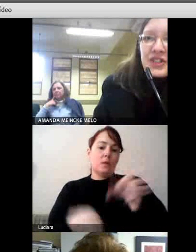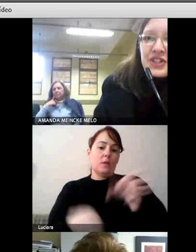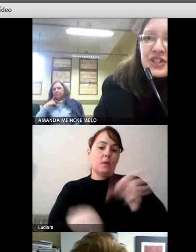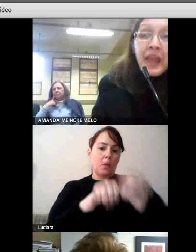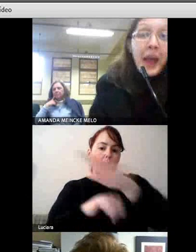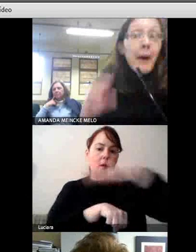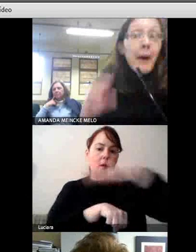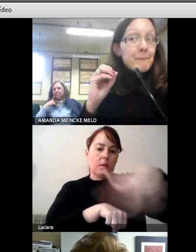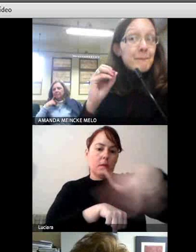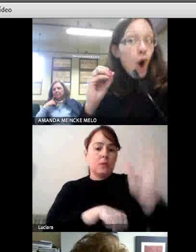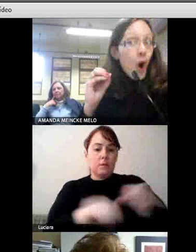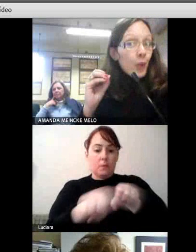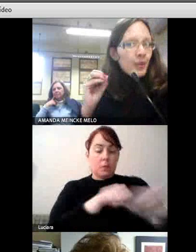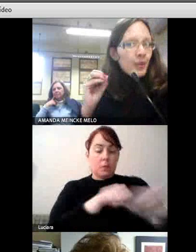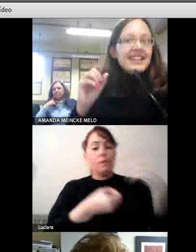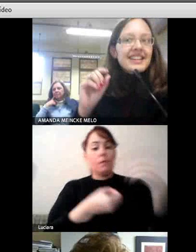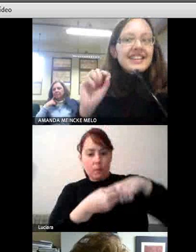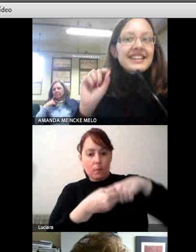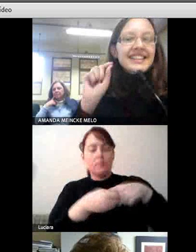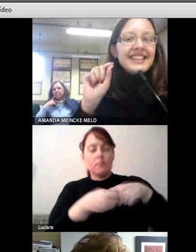hoje. Bom,